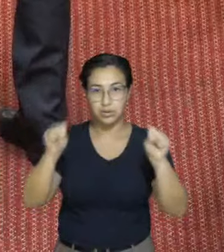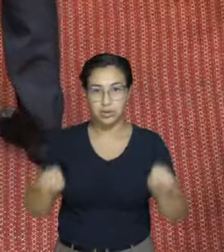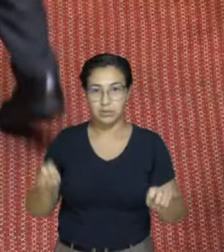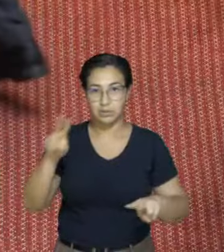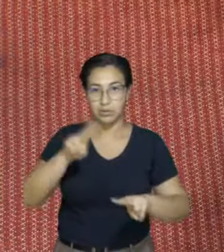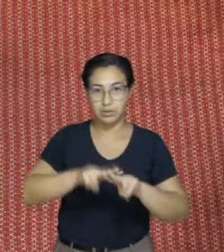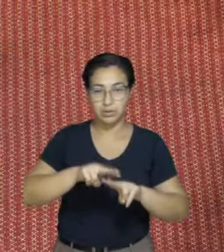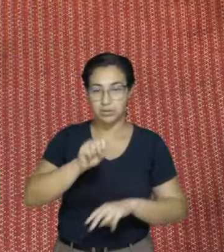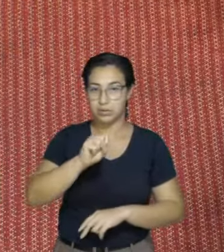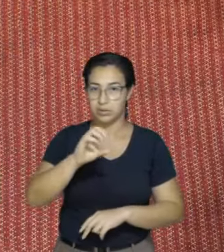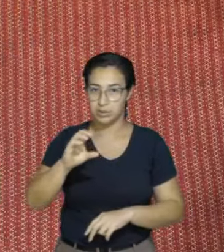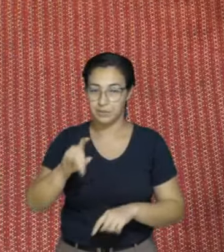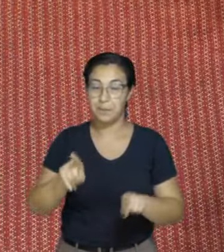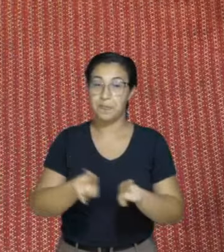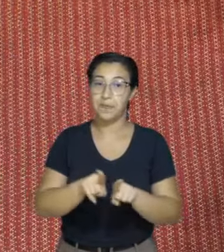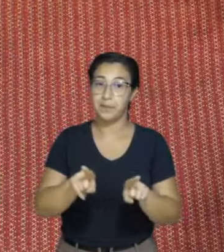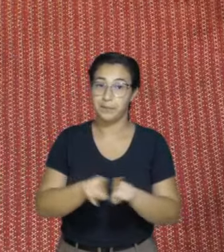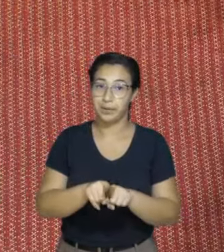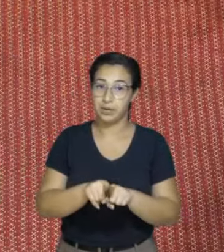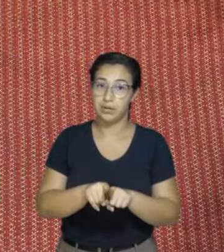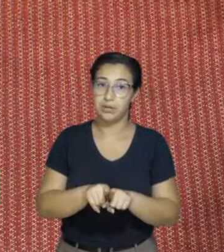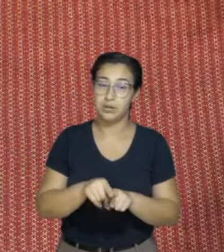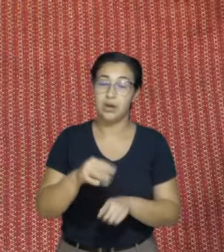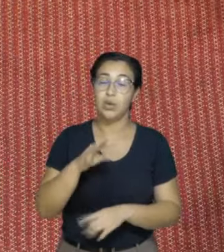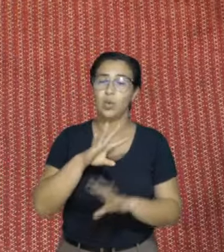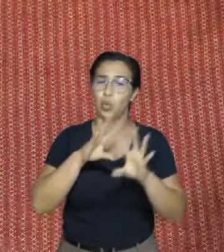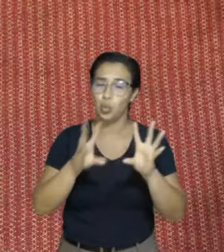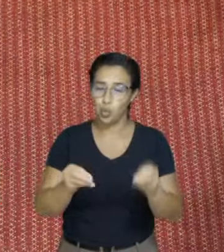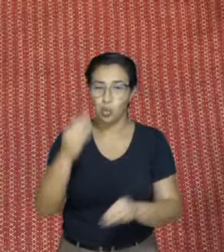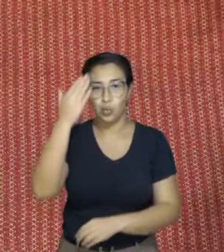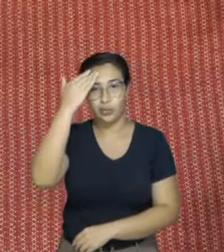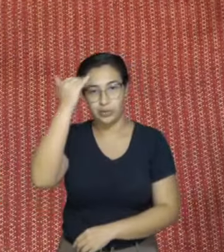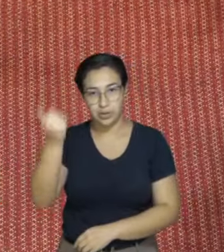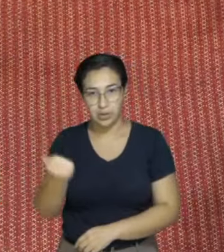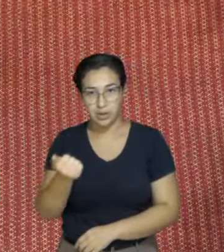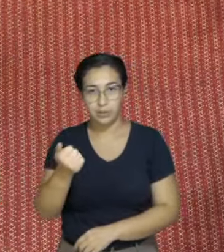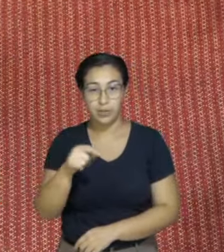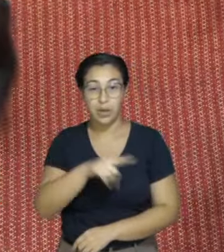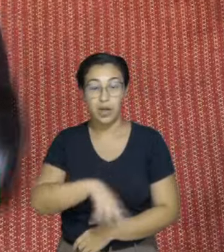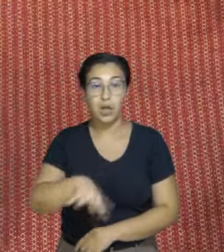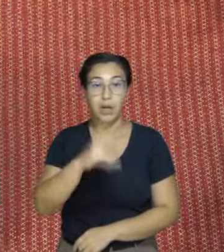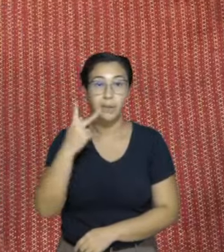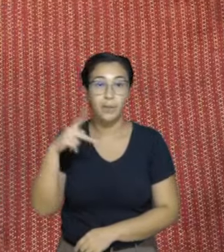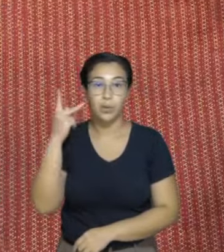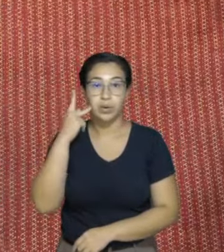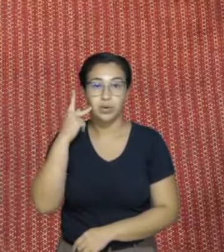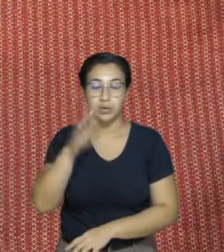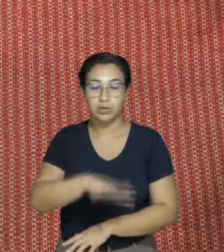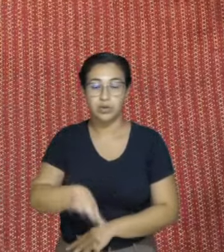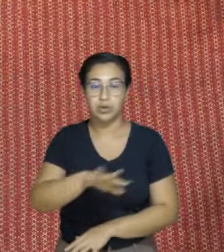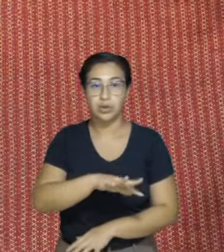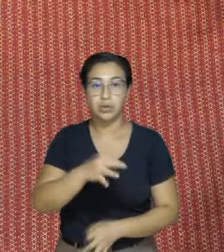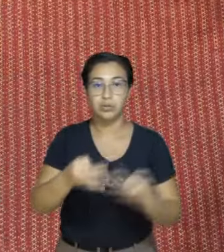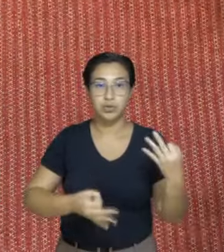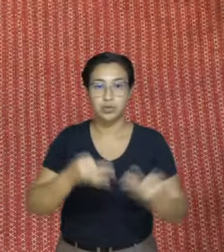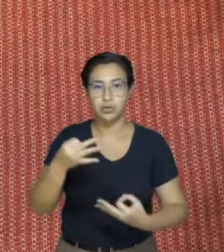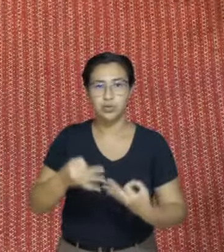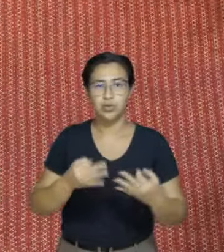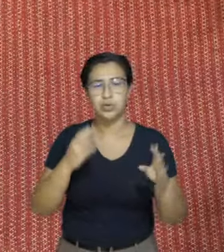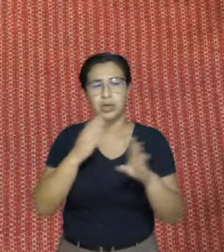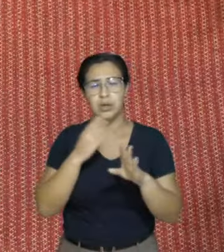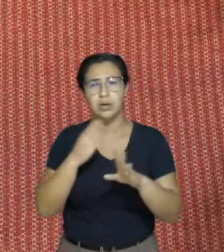E de conhecimento, e que é de conhecimento de todos, que a Procuradoria-Geral de Justiça de Santa Catarina avaliou como inconstitucional a